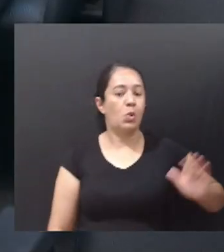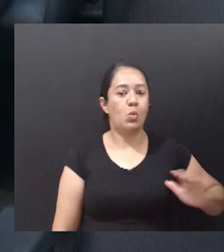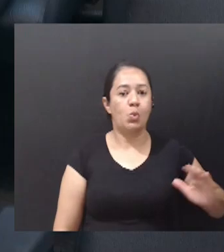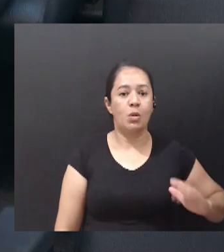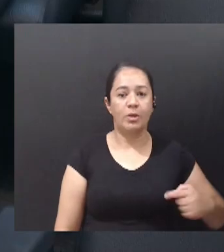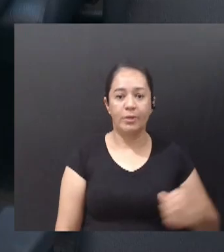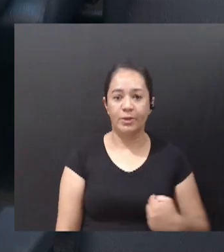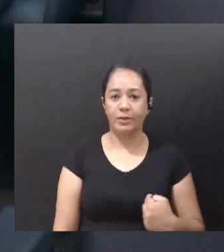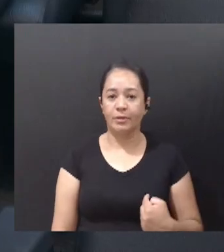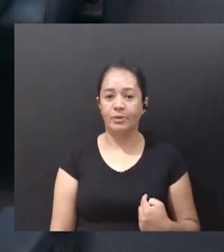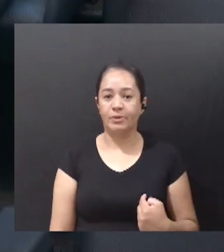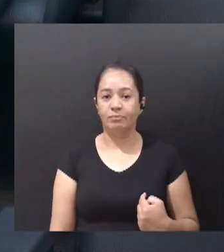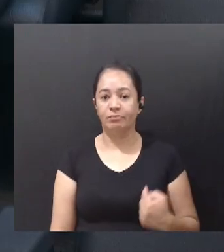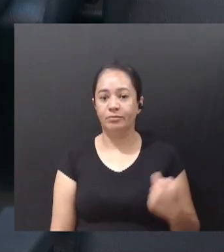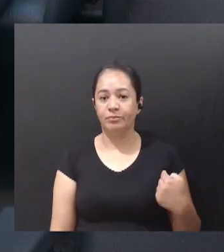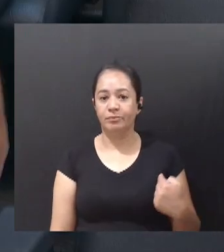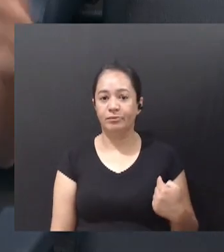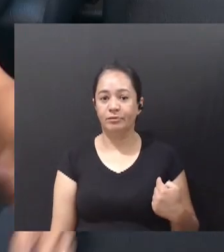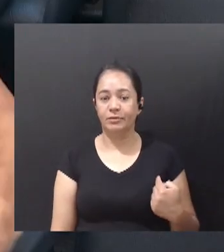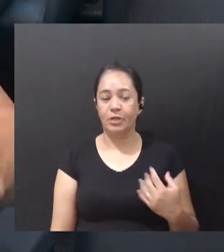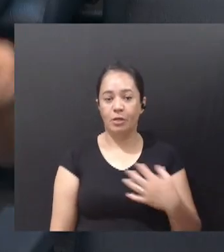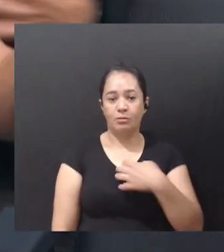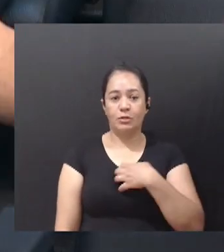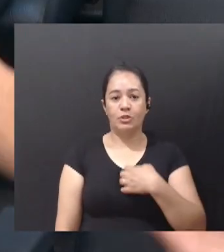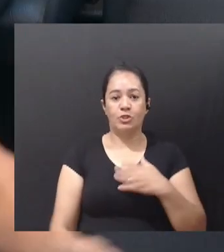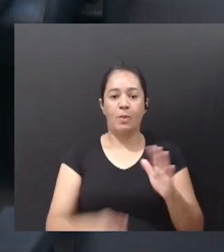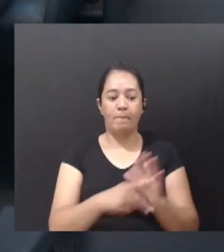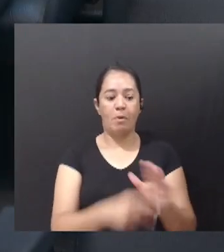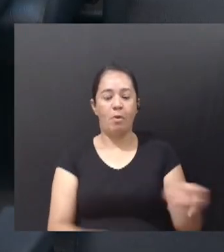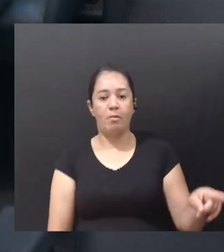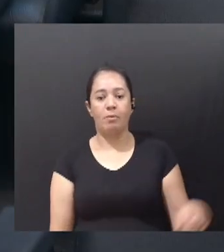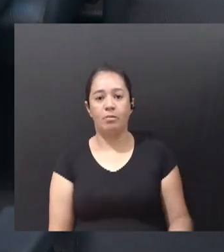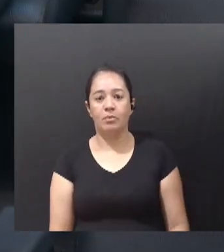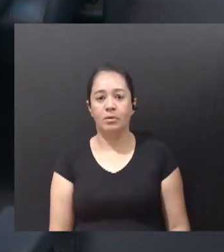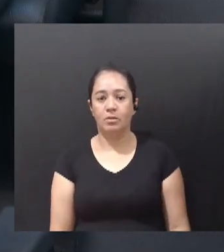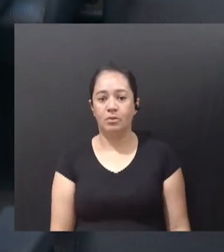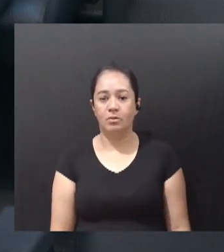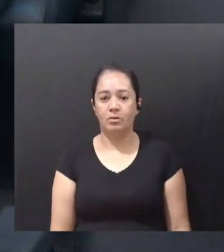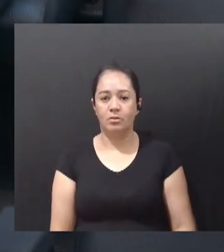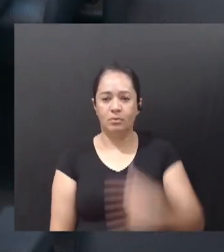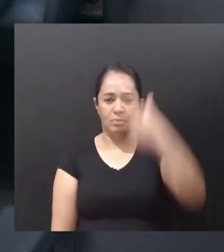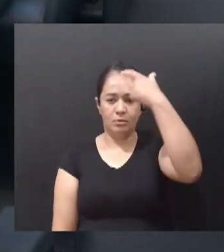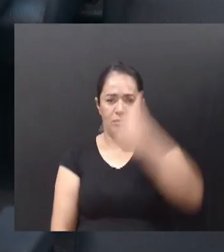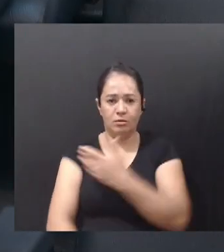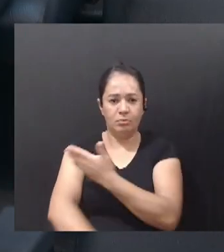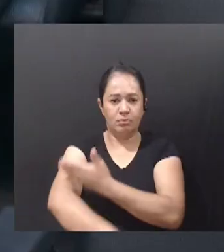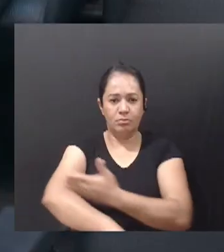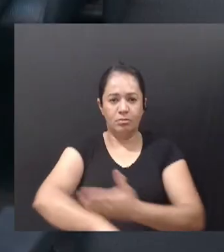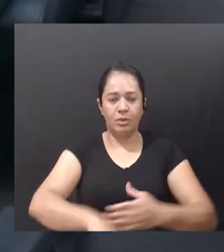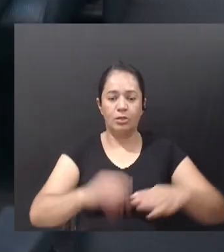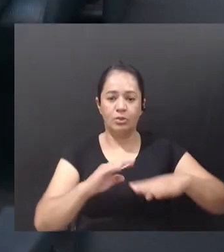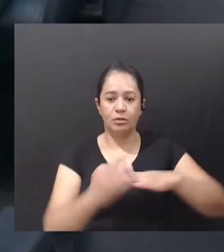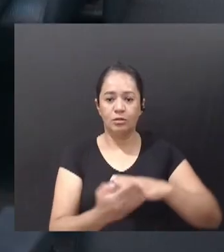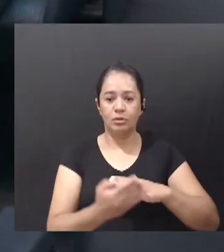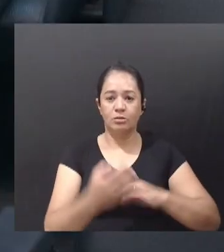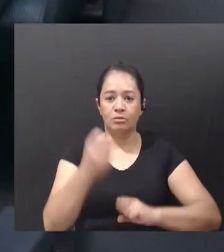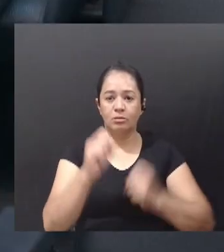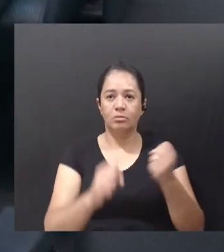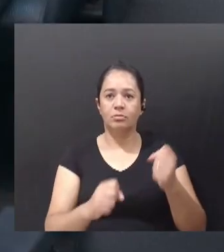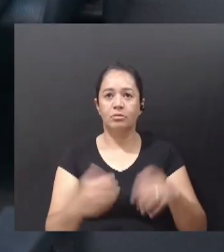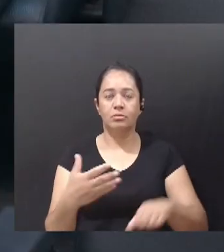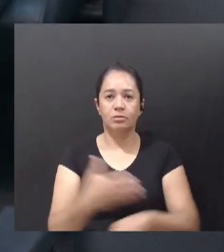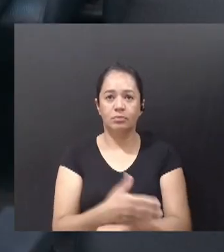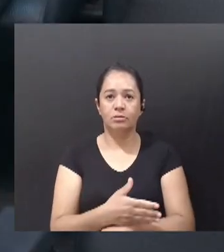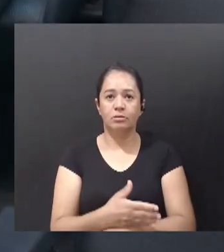até pouco tempo atrás eu me incluía, né, como sou uma pessoa branca, de bairro operário, que tinha acesso às